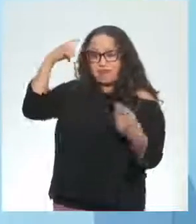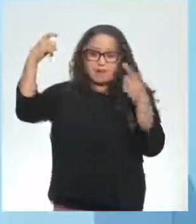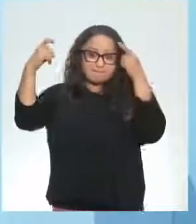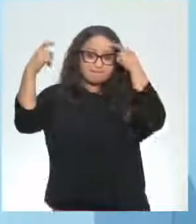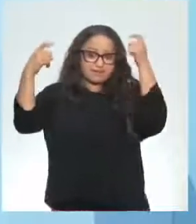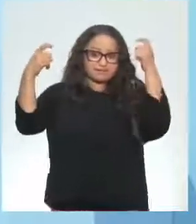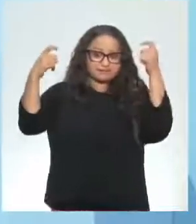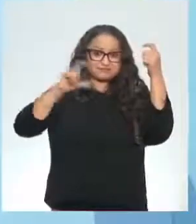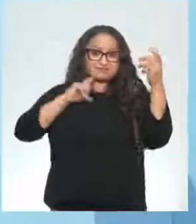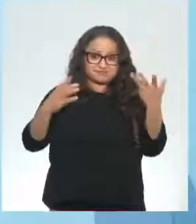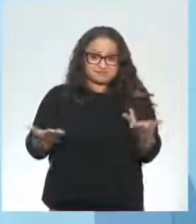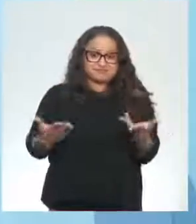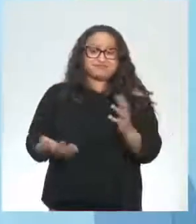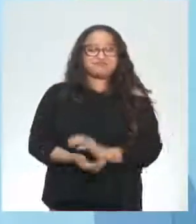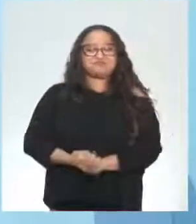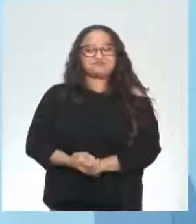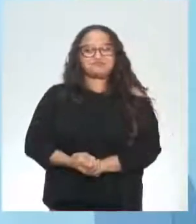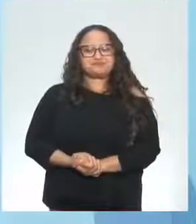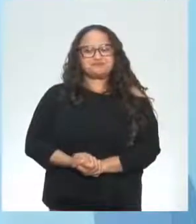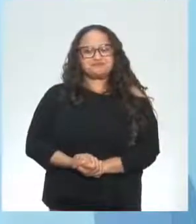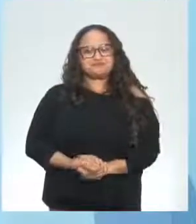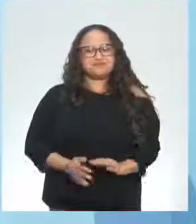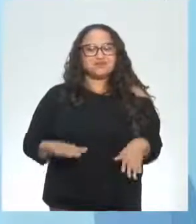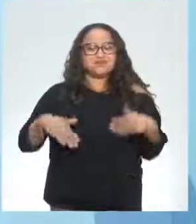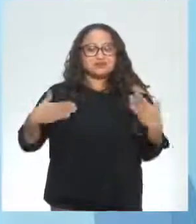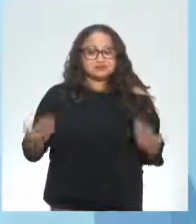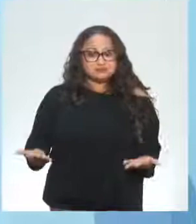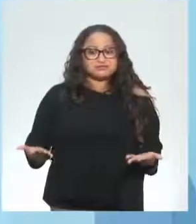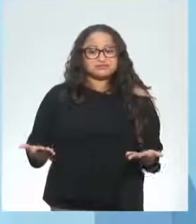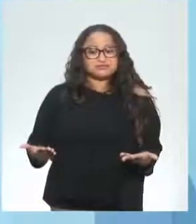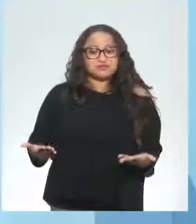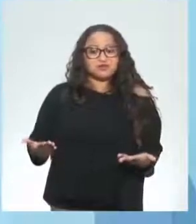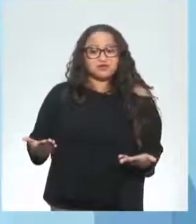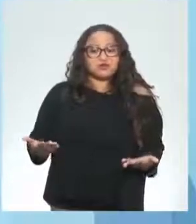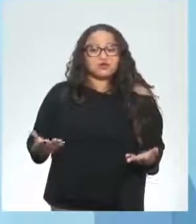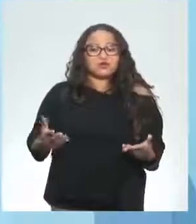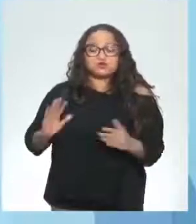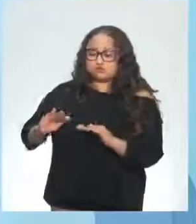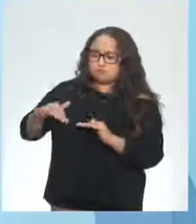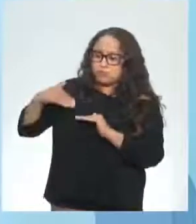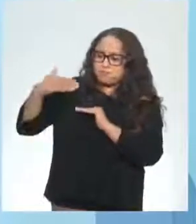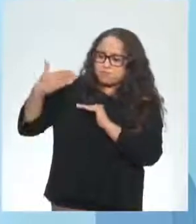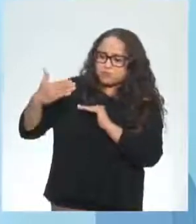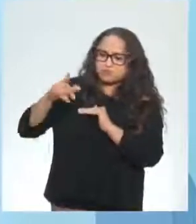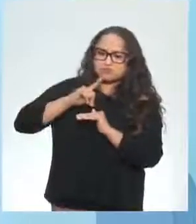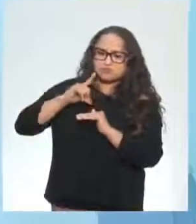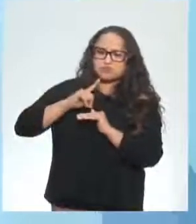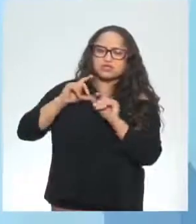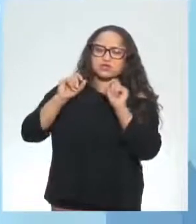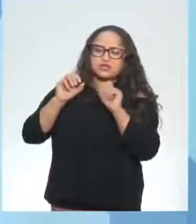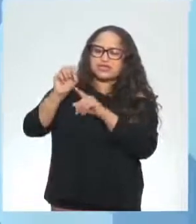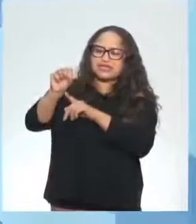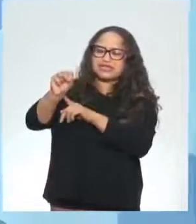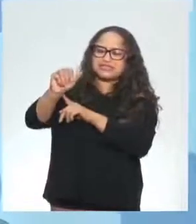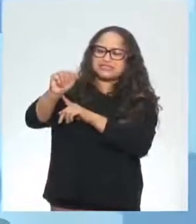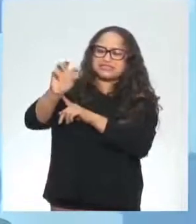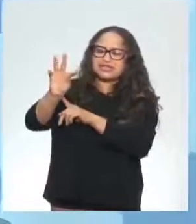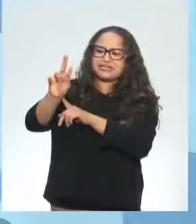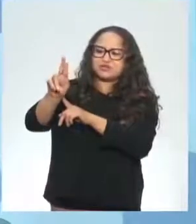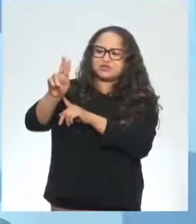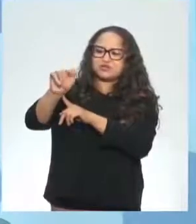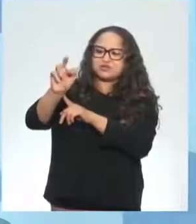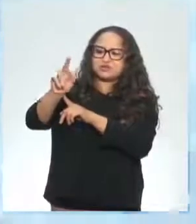tá bom? E aí, gente, né, na fase seguinte nós chamamos de saturação. A saturação, o